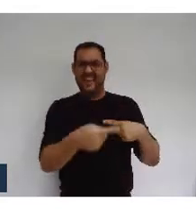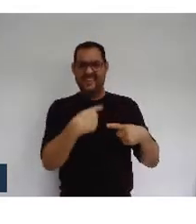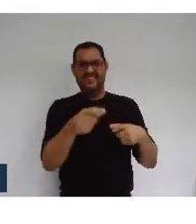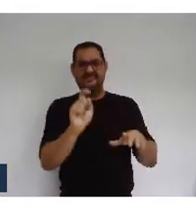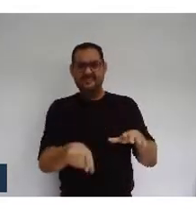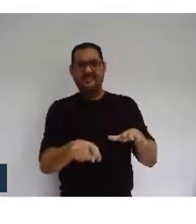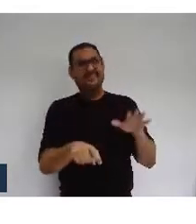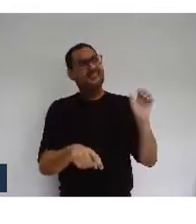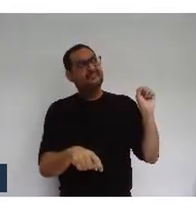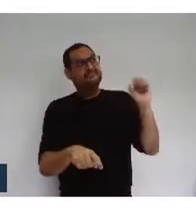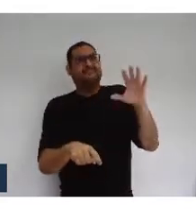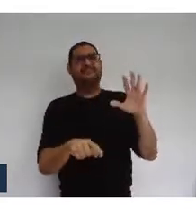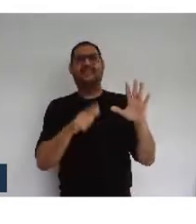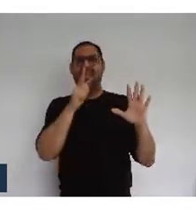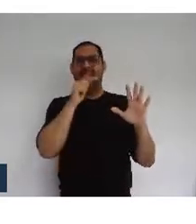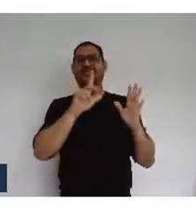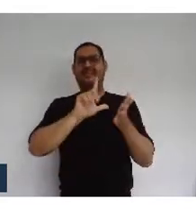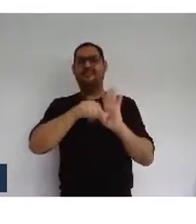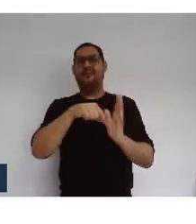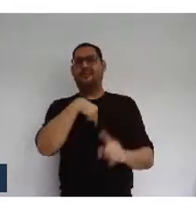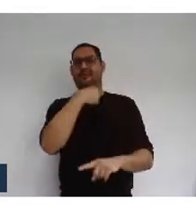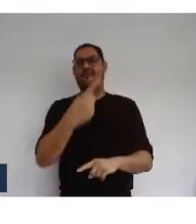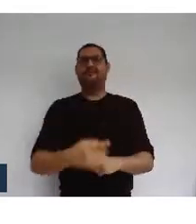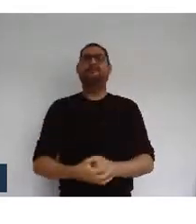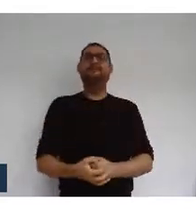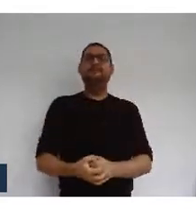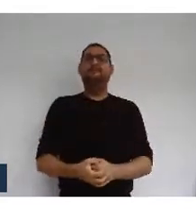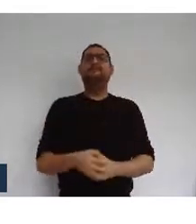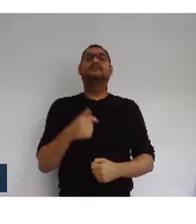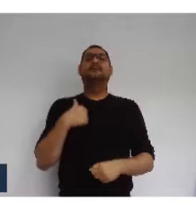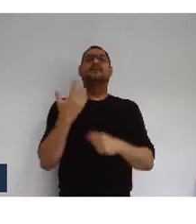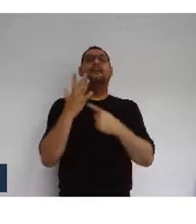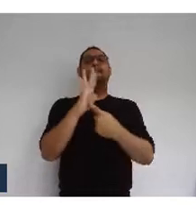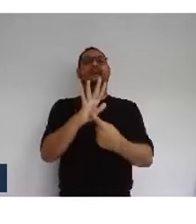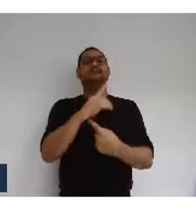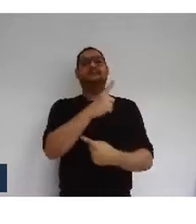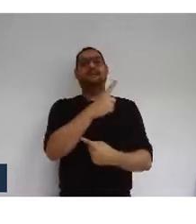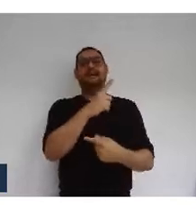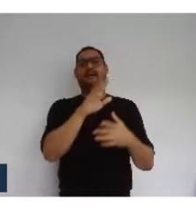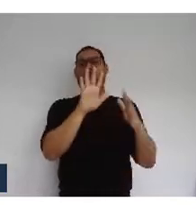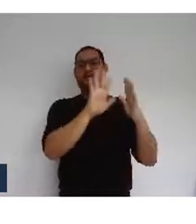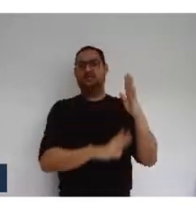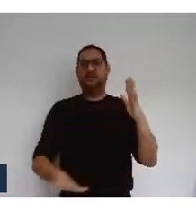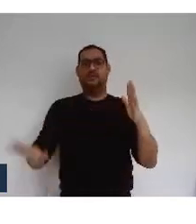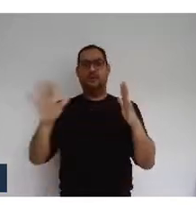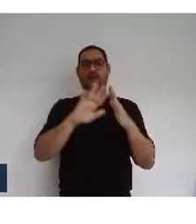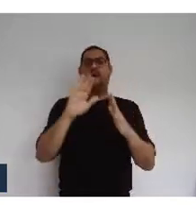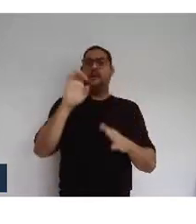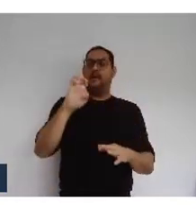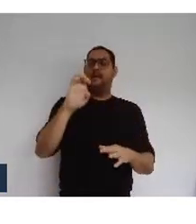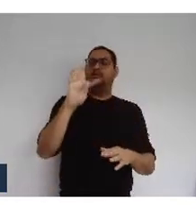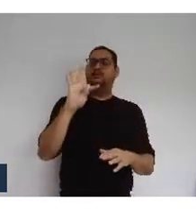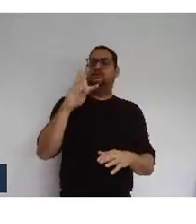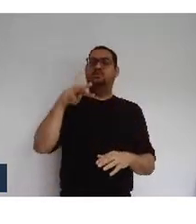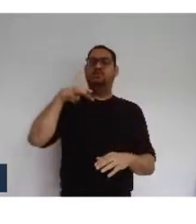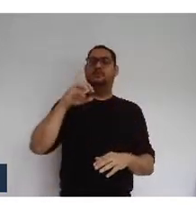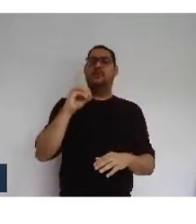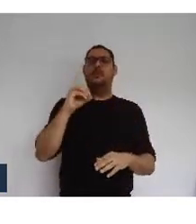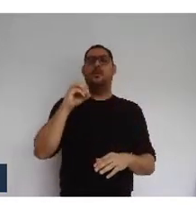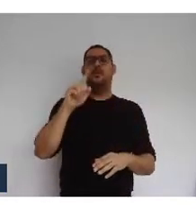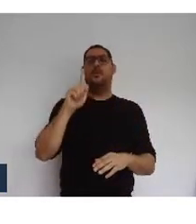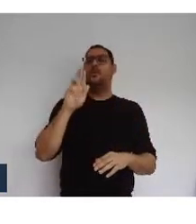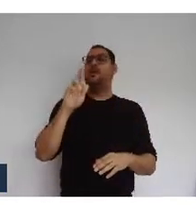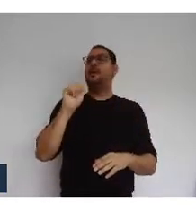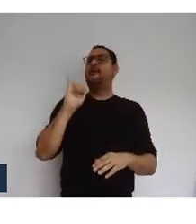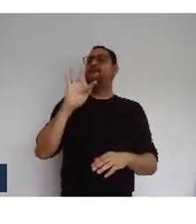Então, eu vou primeiro apresentar uma determinada metodologia de etnografia e vou centrar, então, em como